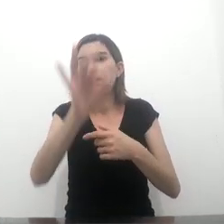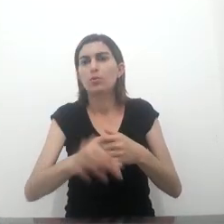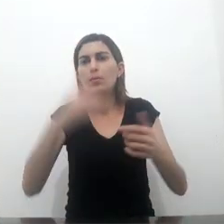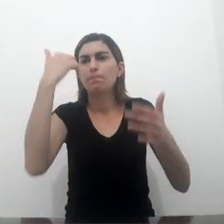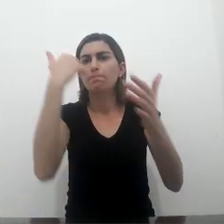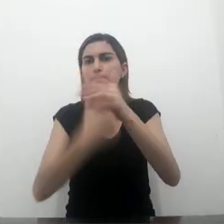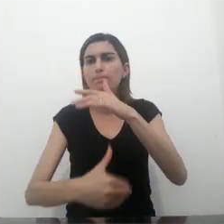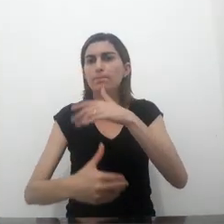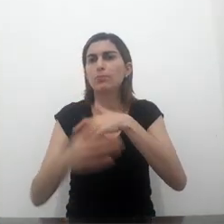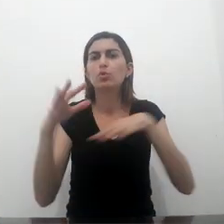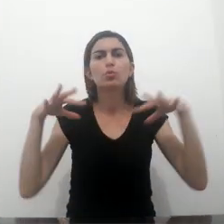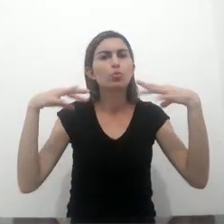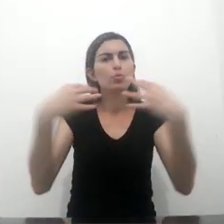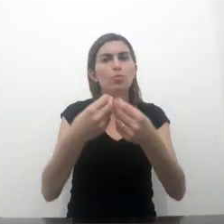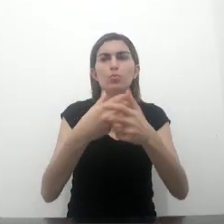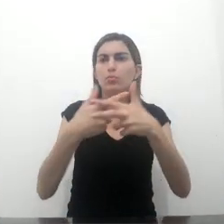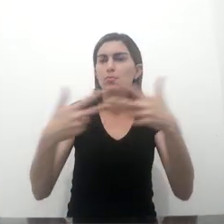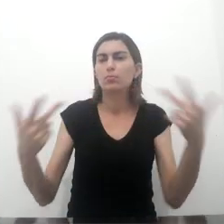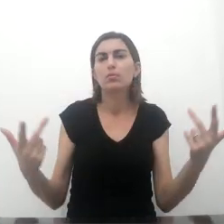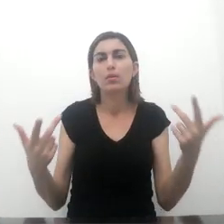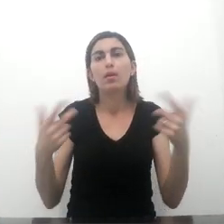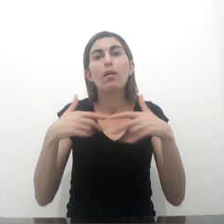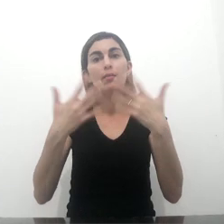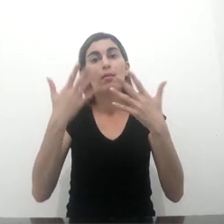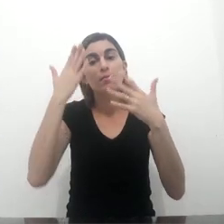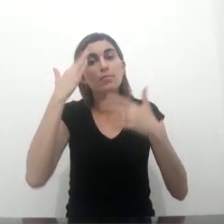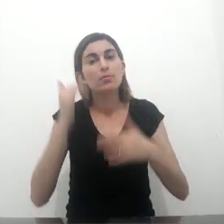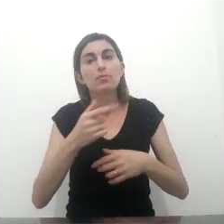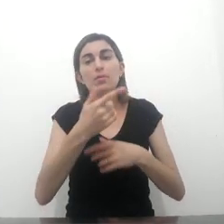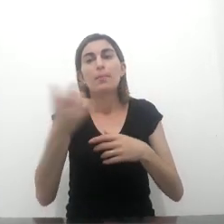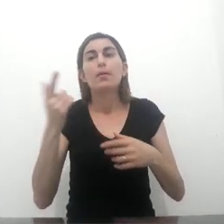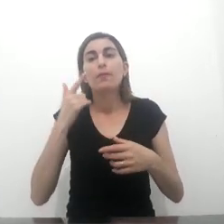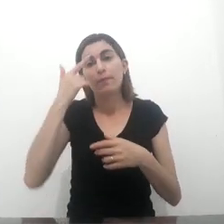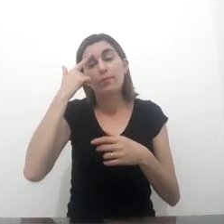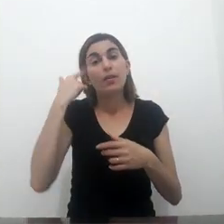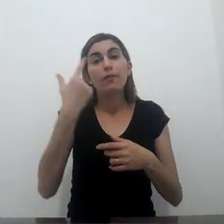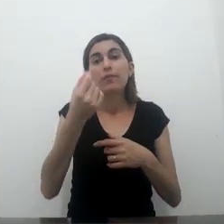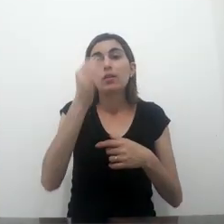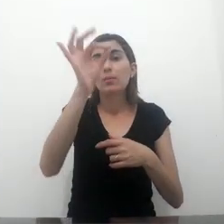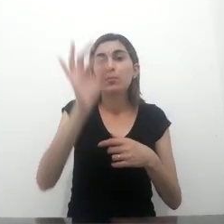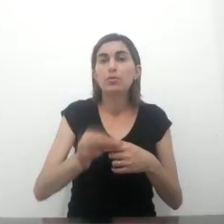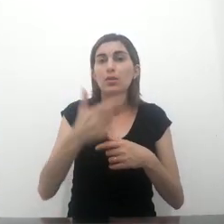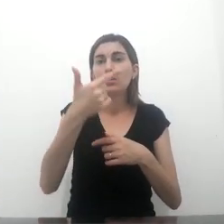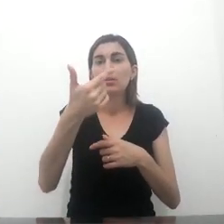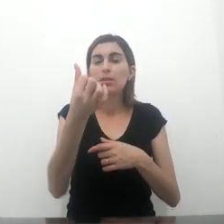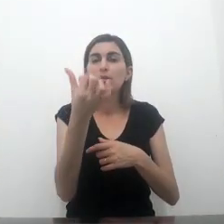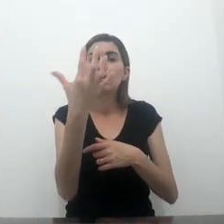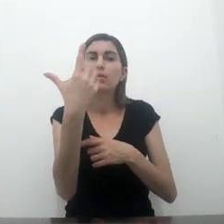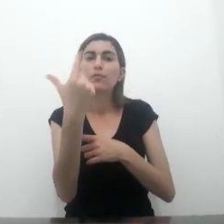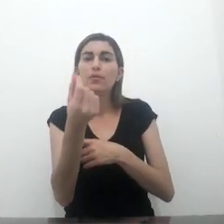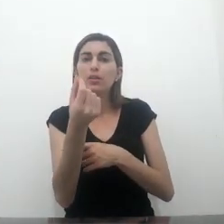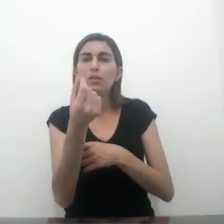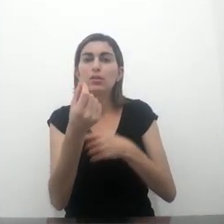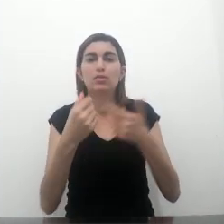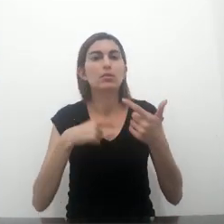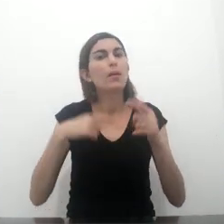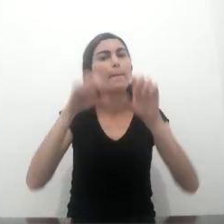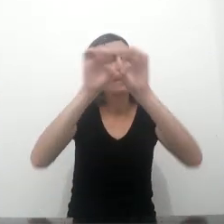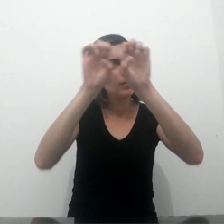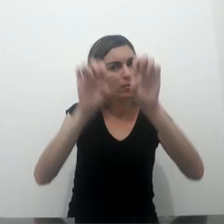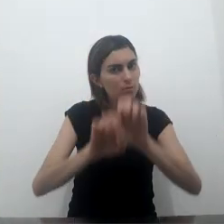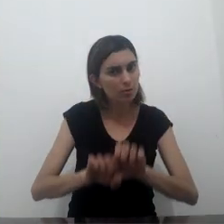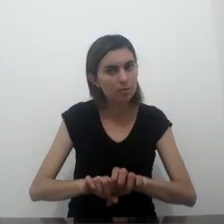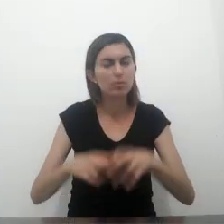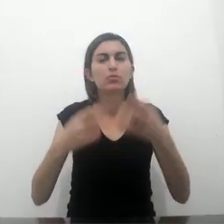oferecendo 20% de desconto em todos os produtos. Então ele quer saber o quê? 20% de 620.